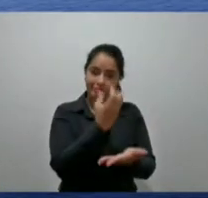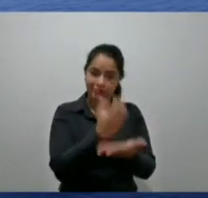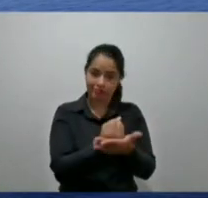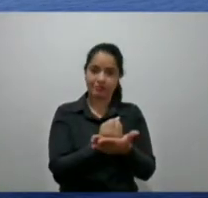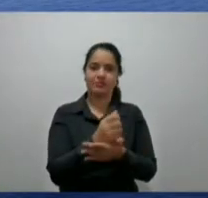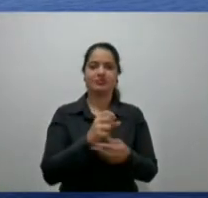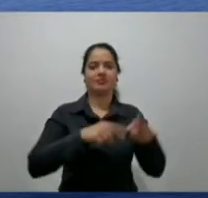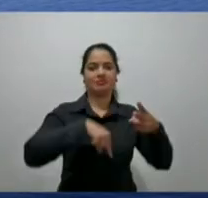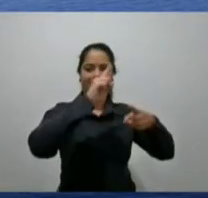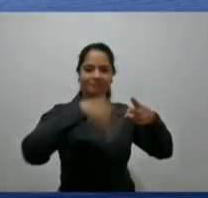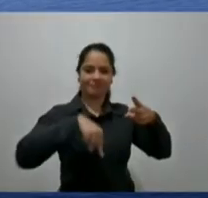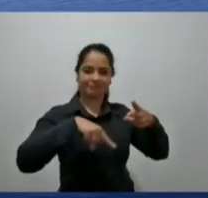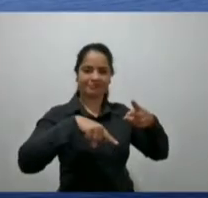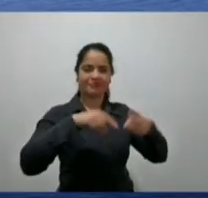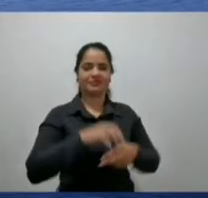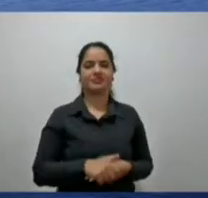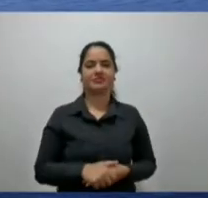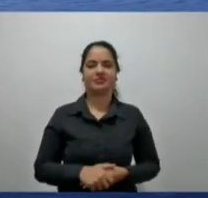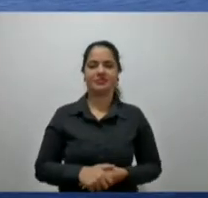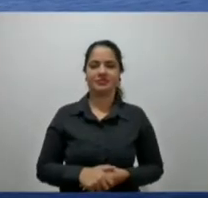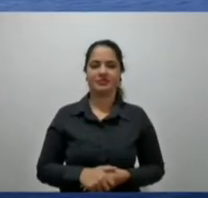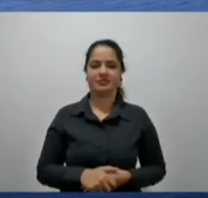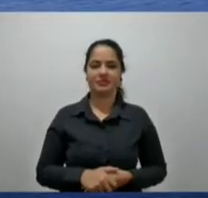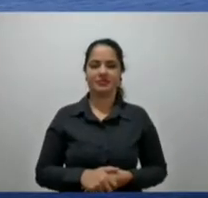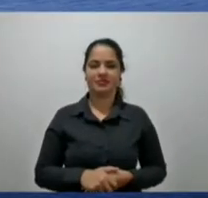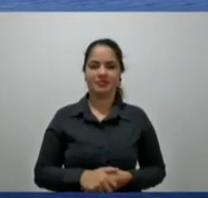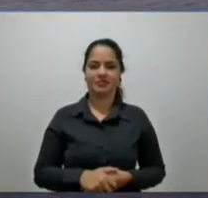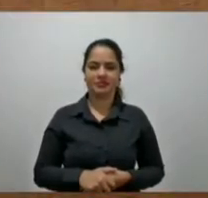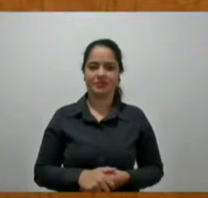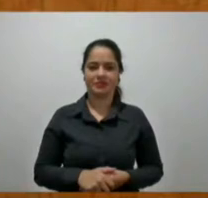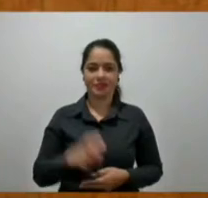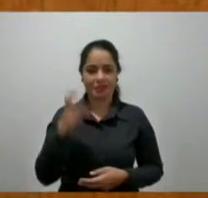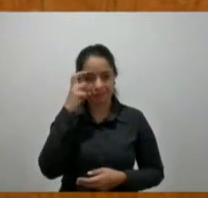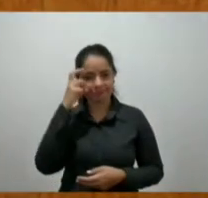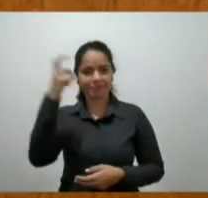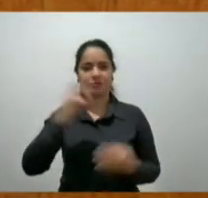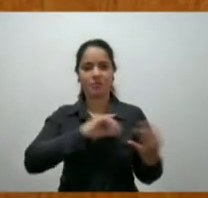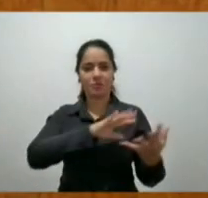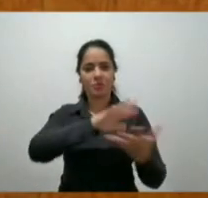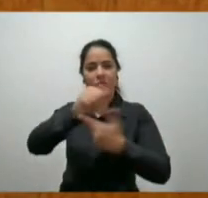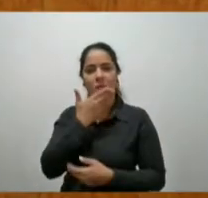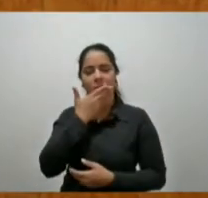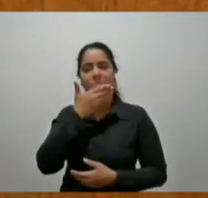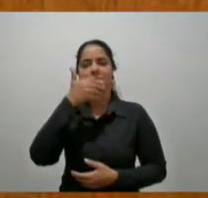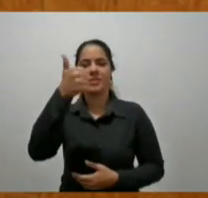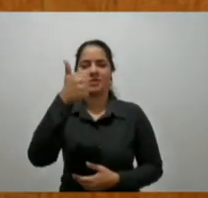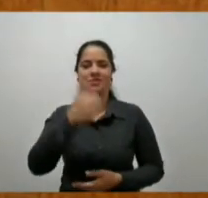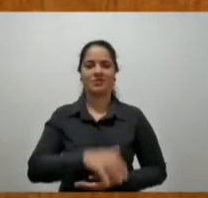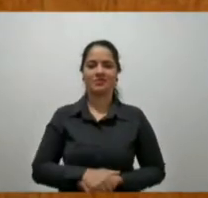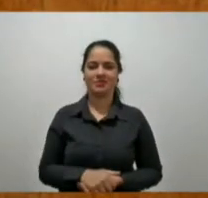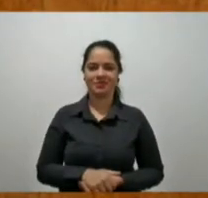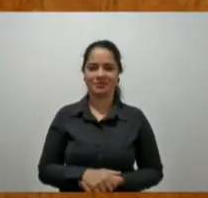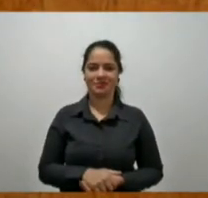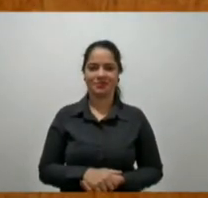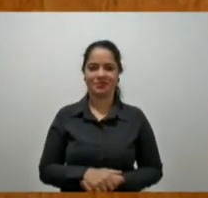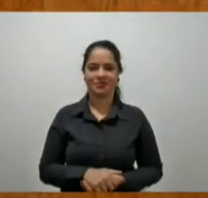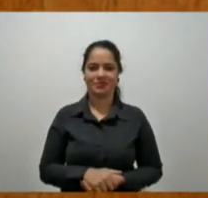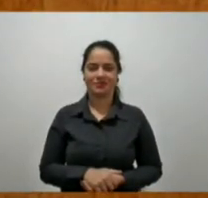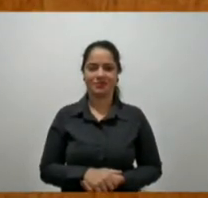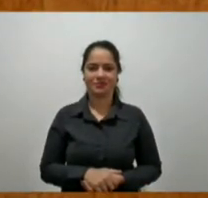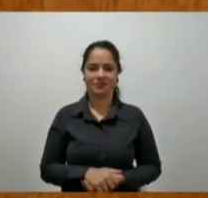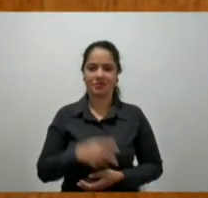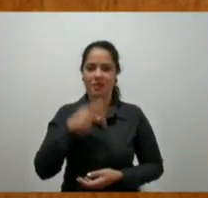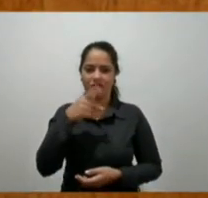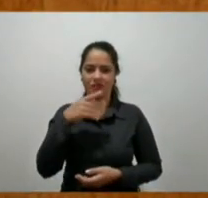ArcelorMittal, criando aços inteligentes para um mundo melhor. E agora, para uma breve fala, eu convido Bernardo